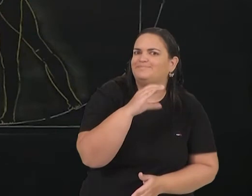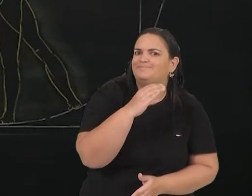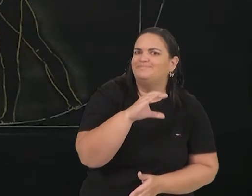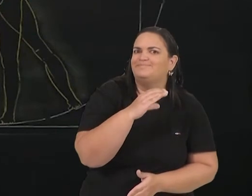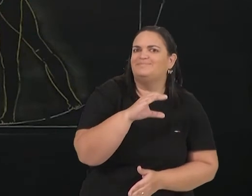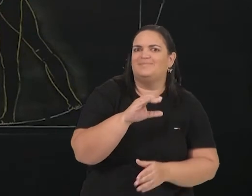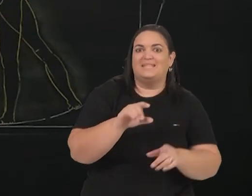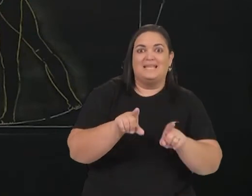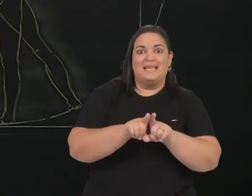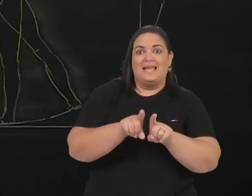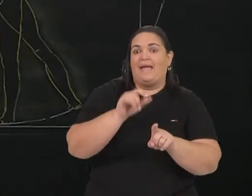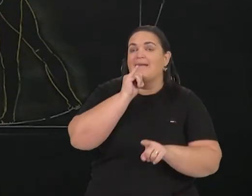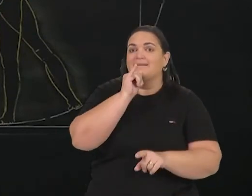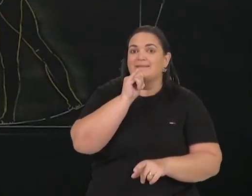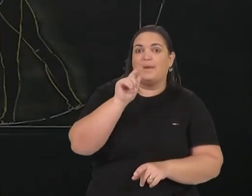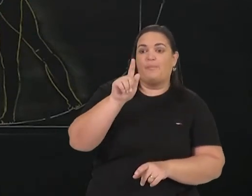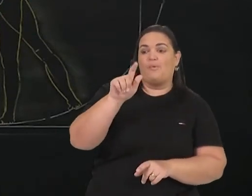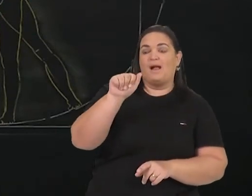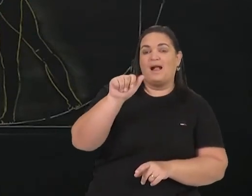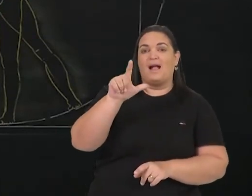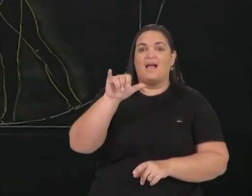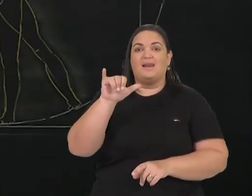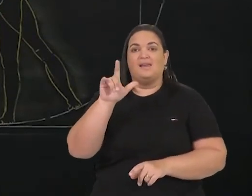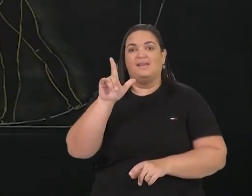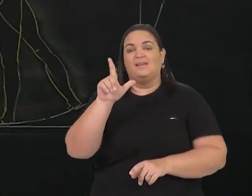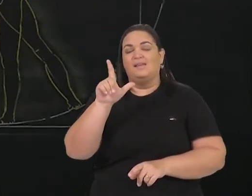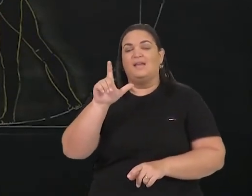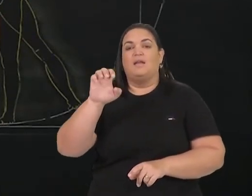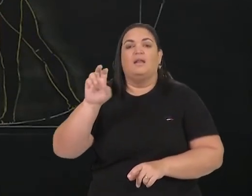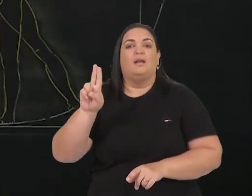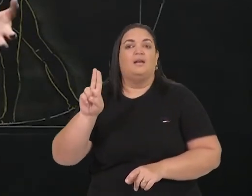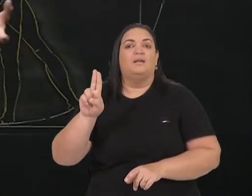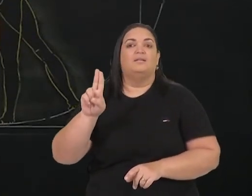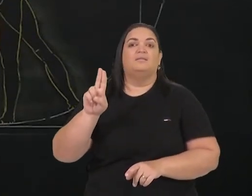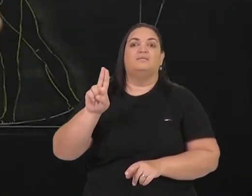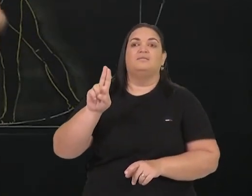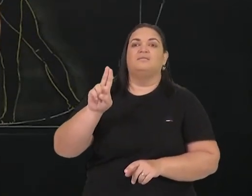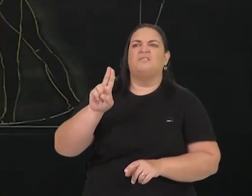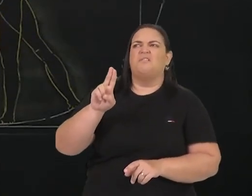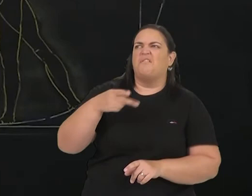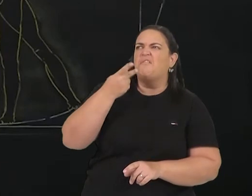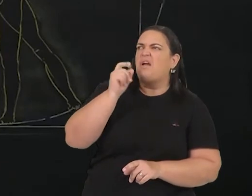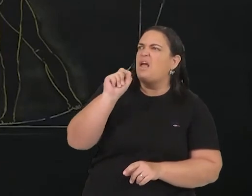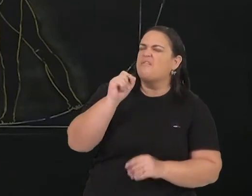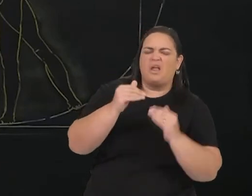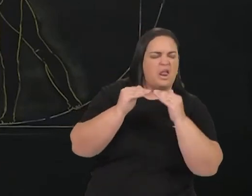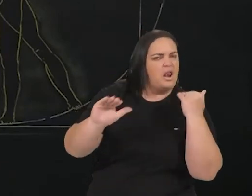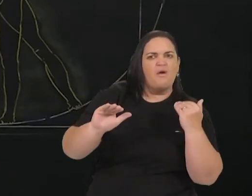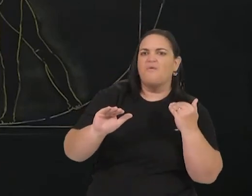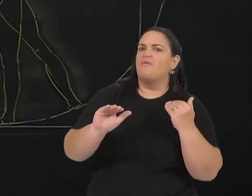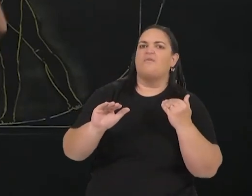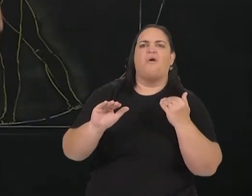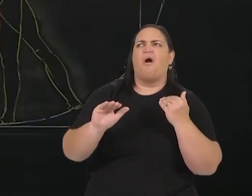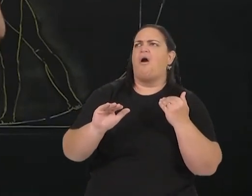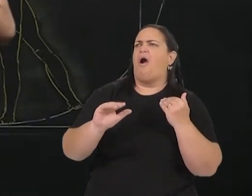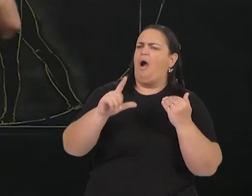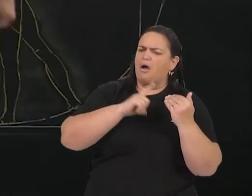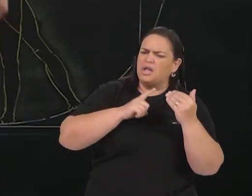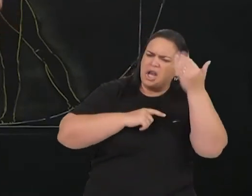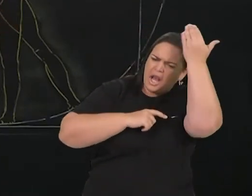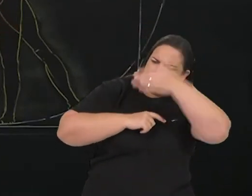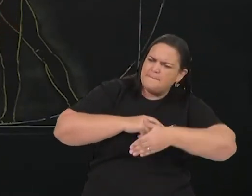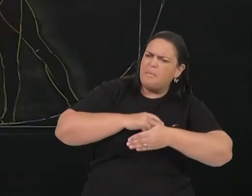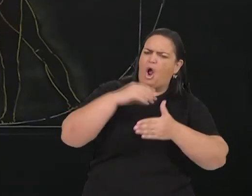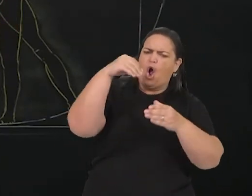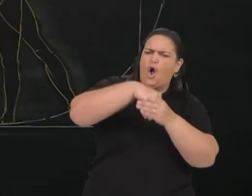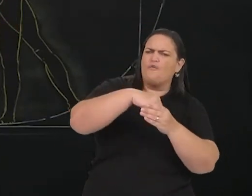especial Galileu Galilei, vale mais uma pesquisa aí na internet, defendiam o contrário, que tinham evidências já baseadas